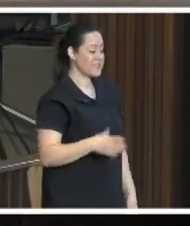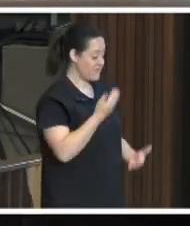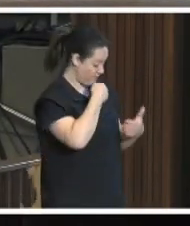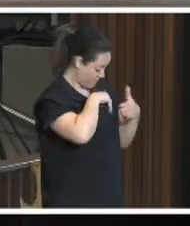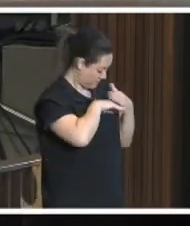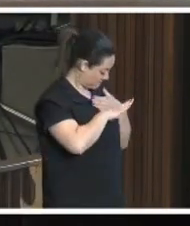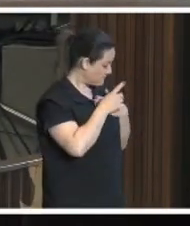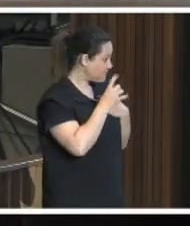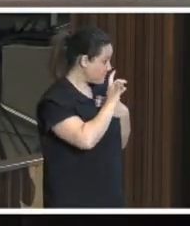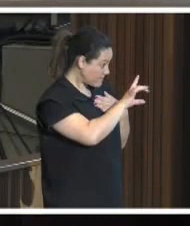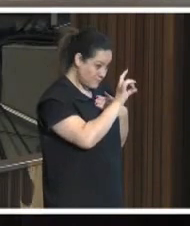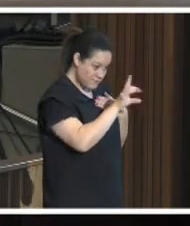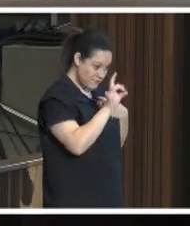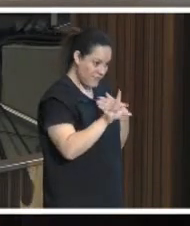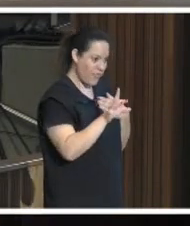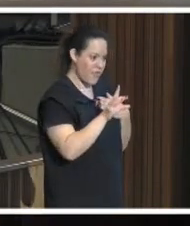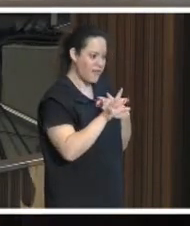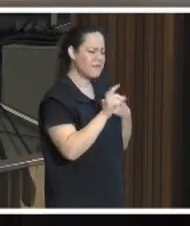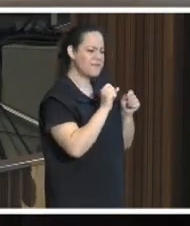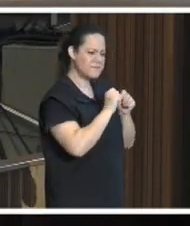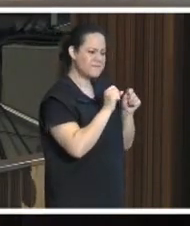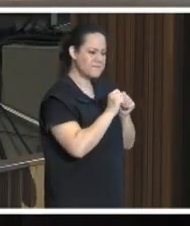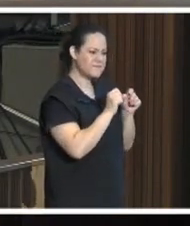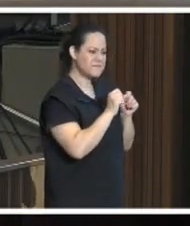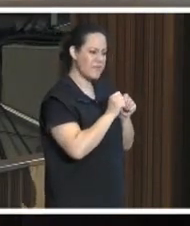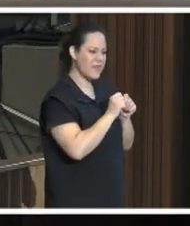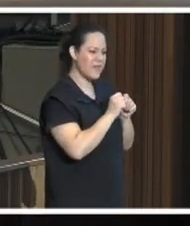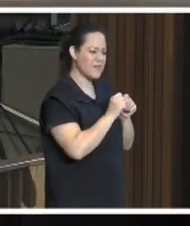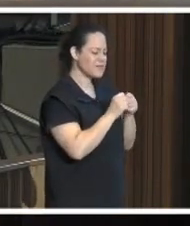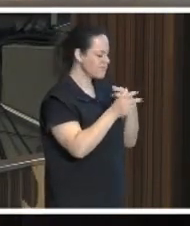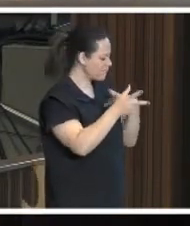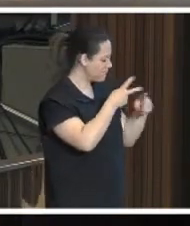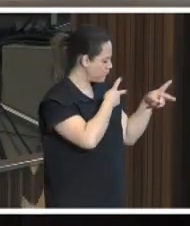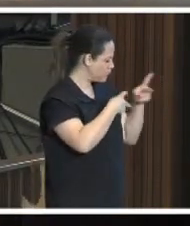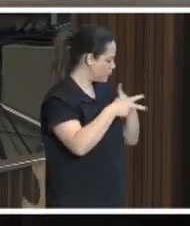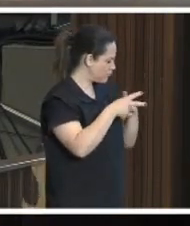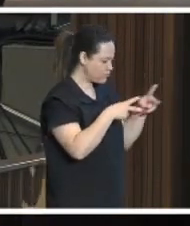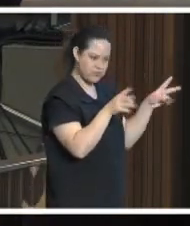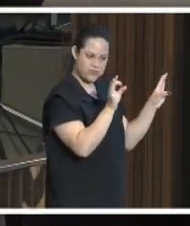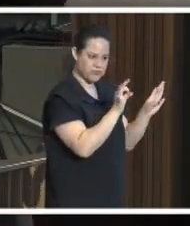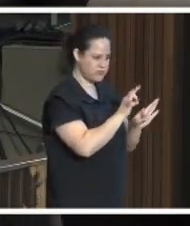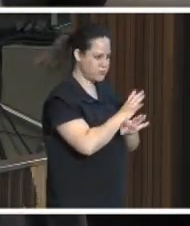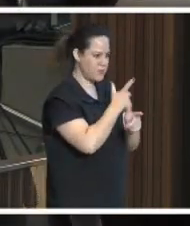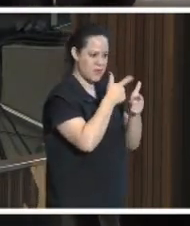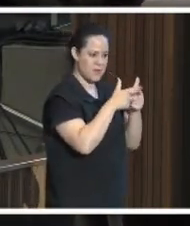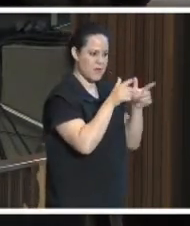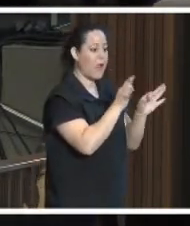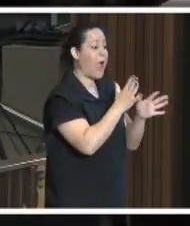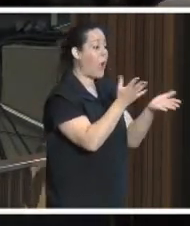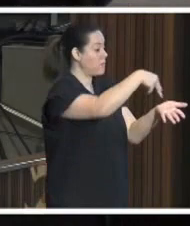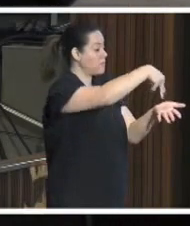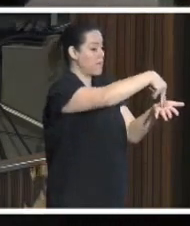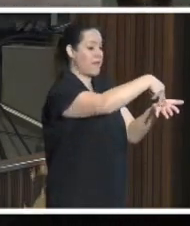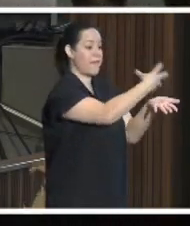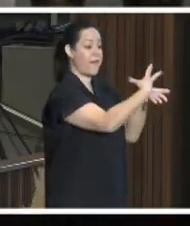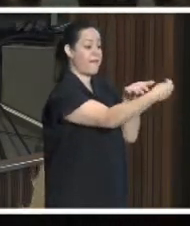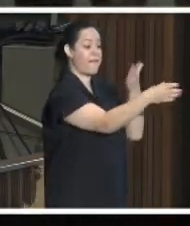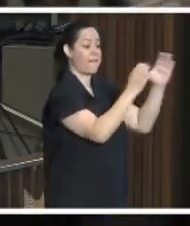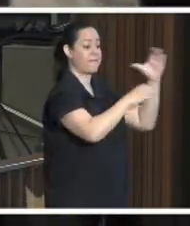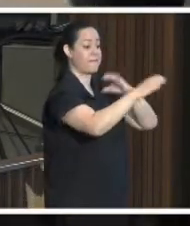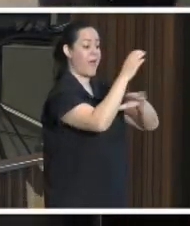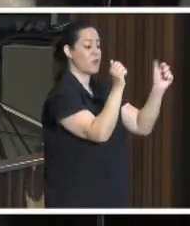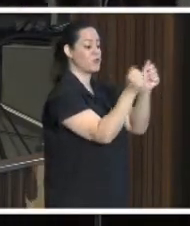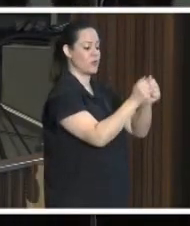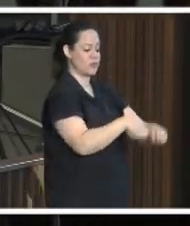nós, passa o temporal concreto, mas já passou aqui na minha vida. Agora você fica de pé e canta comigo essa